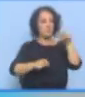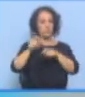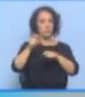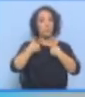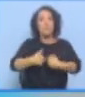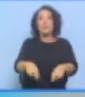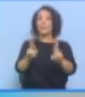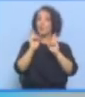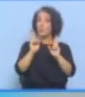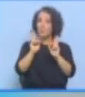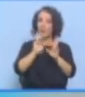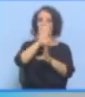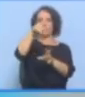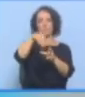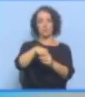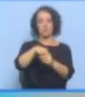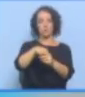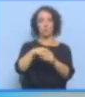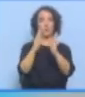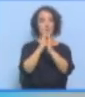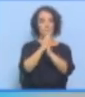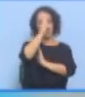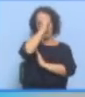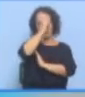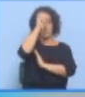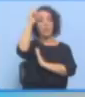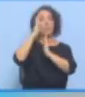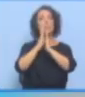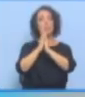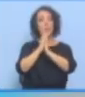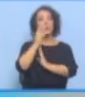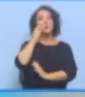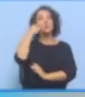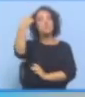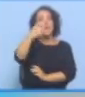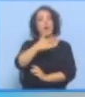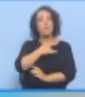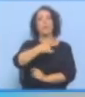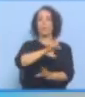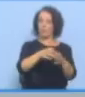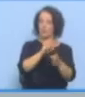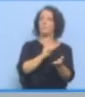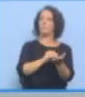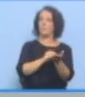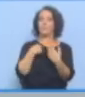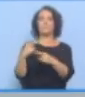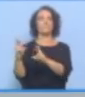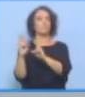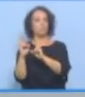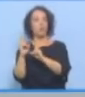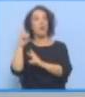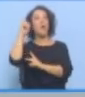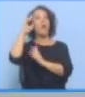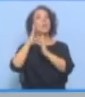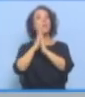Igreja se diga e se respeite que Deus tem um amor especial, é pelos pobres. Esperemos que assim aconteça de facto. Escolheu Deus